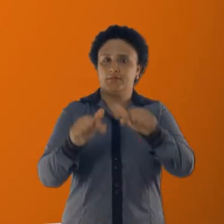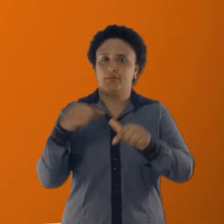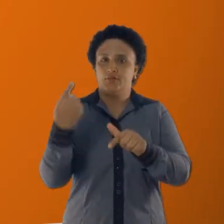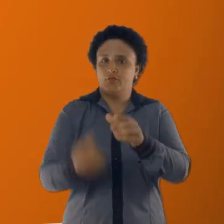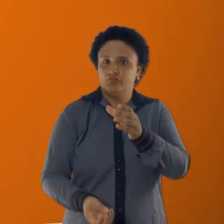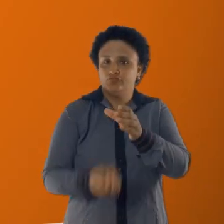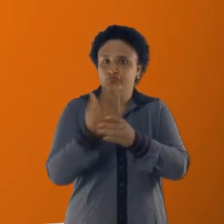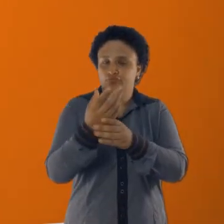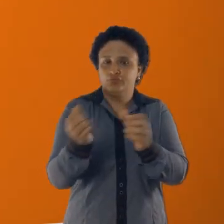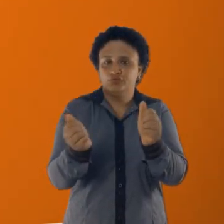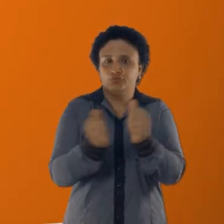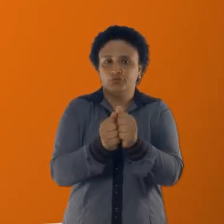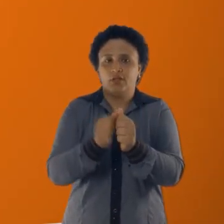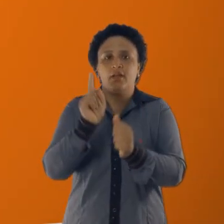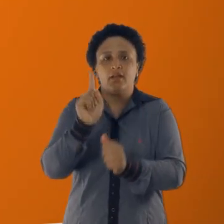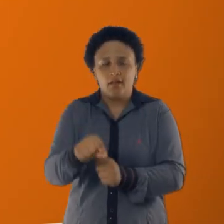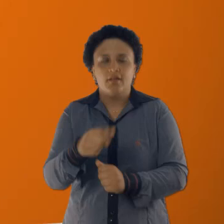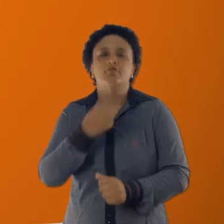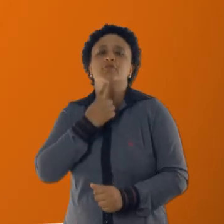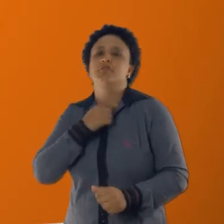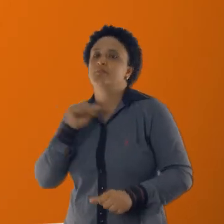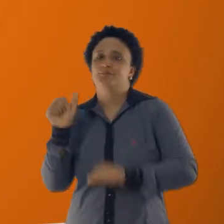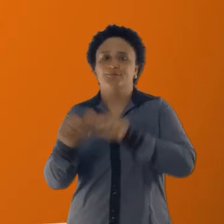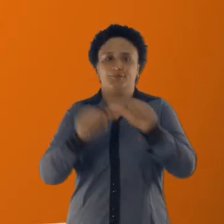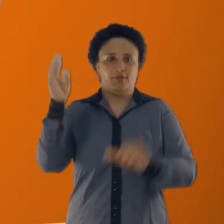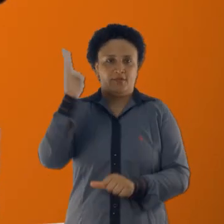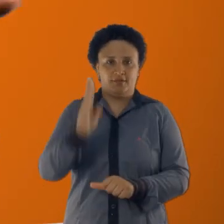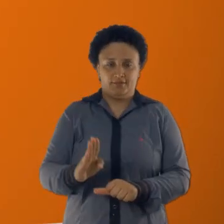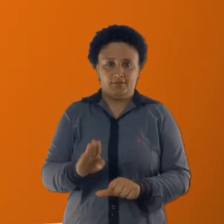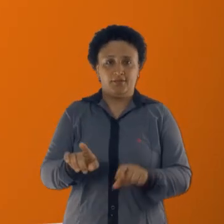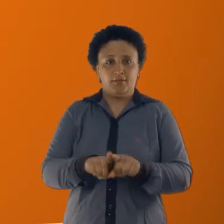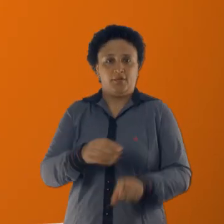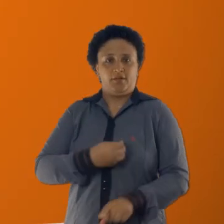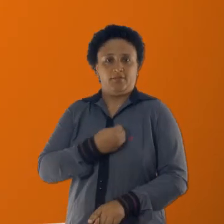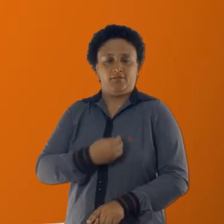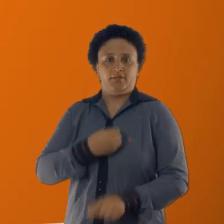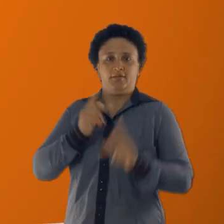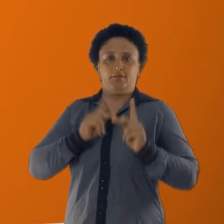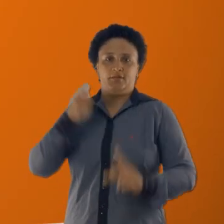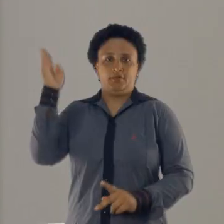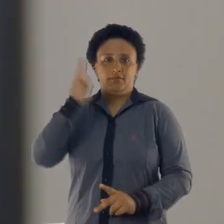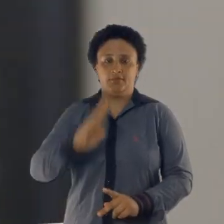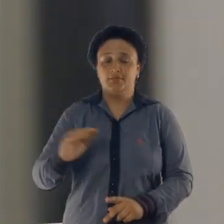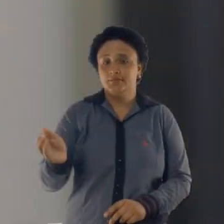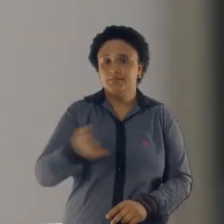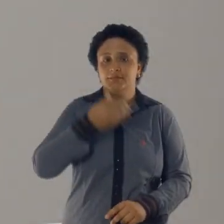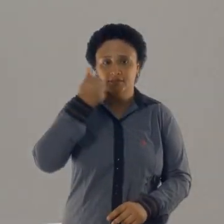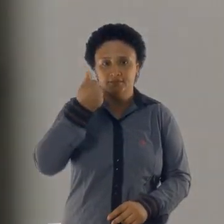nós construímos juntos é fruto da vontade de mudar o Brasil e a vida dos brasileiros para melhor.